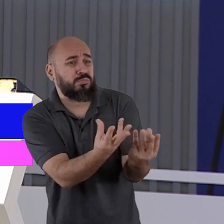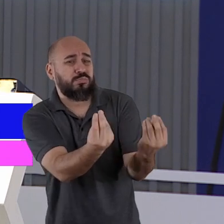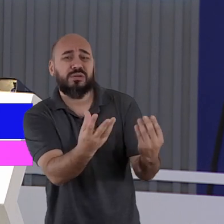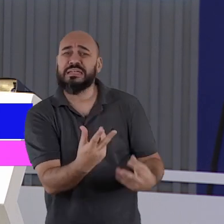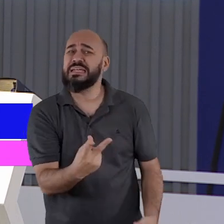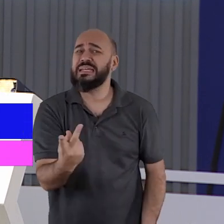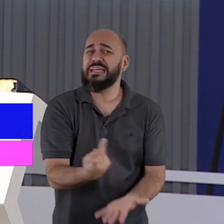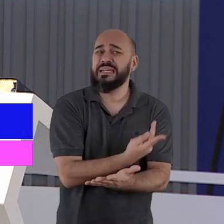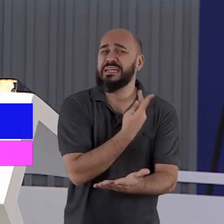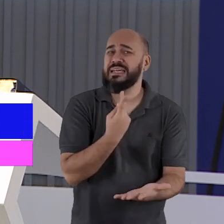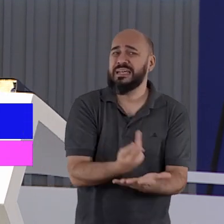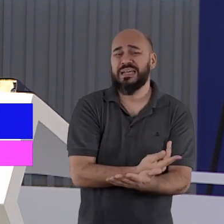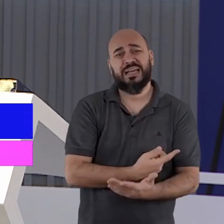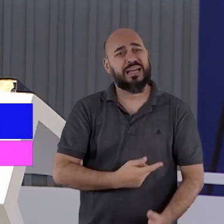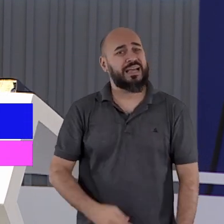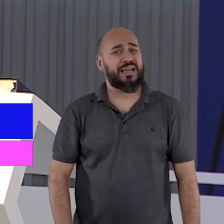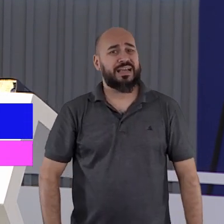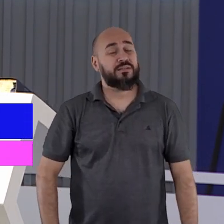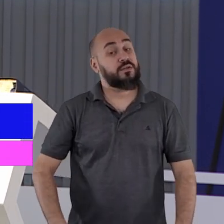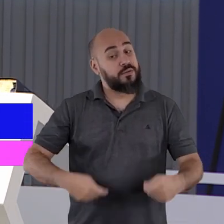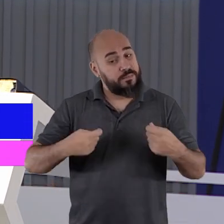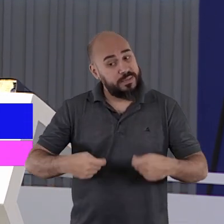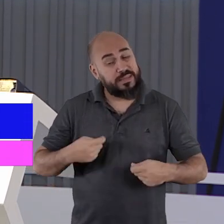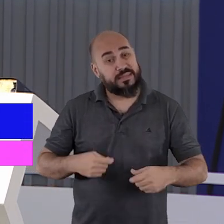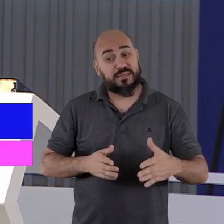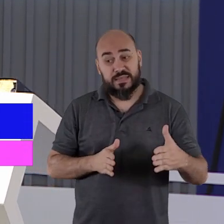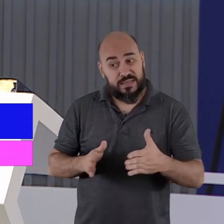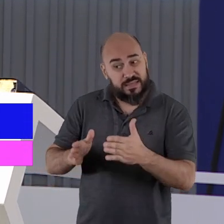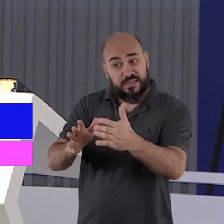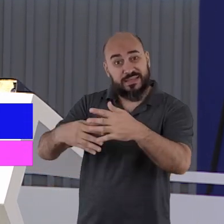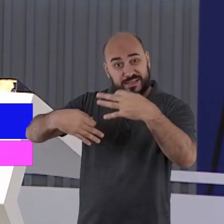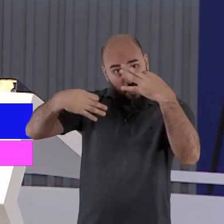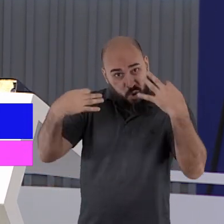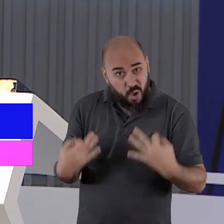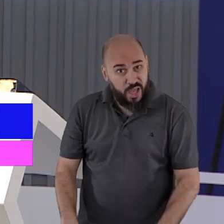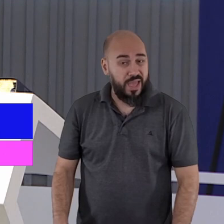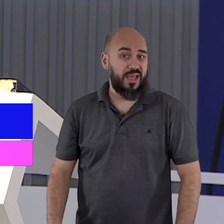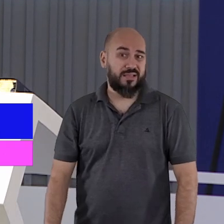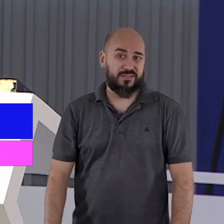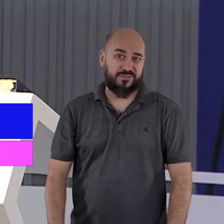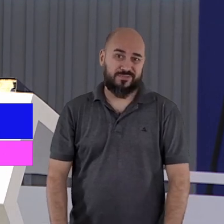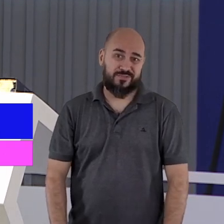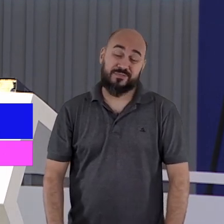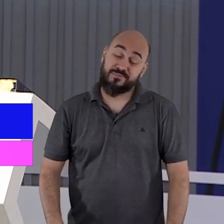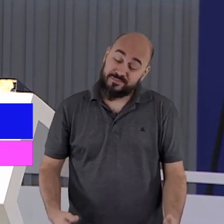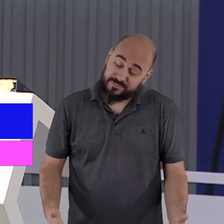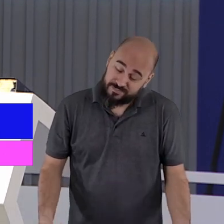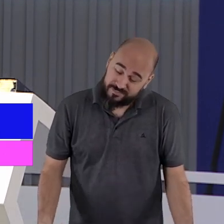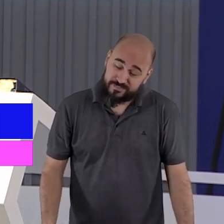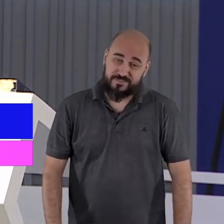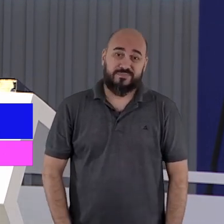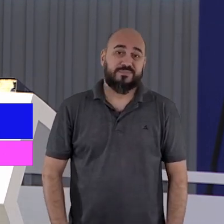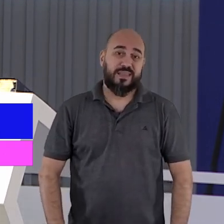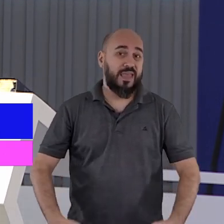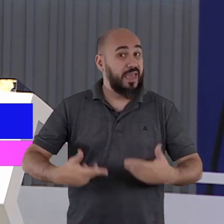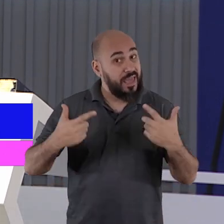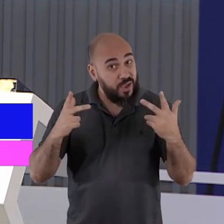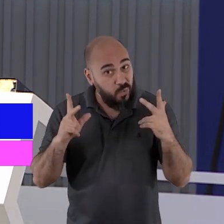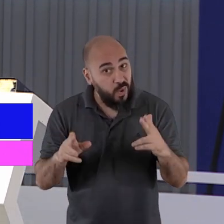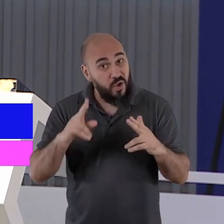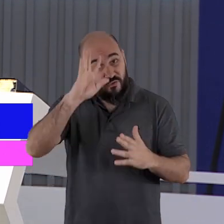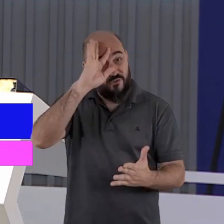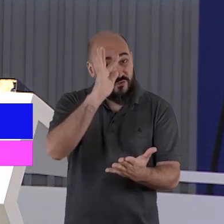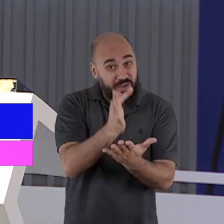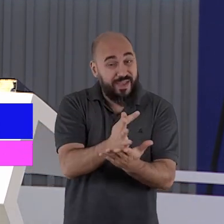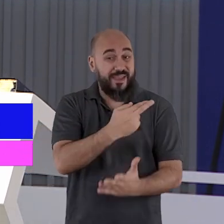Você precisa andar na direção correta. E o mesmo se dá quando o assunto é fé, quando o assunto é religião,